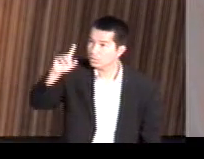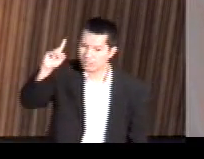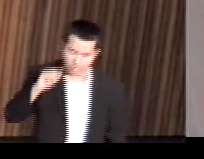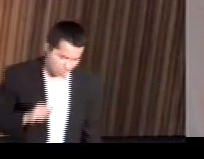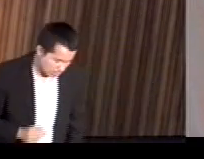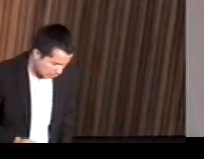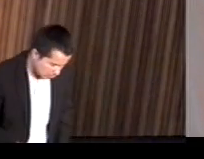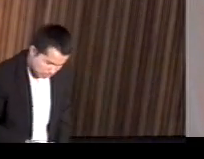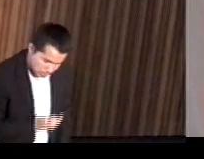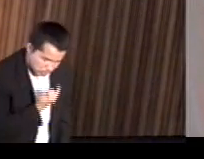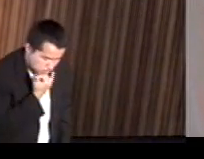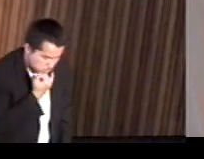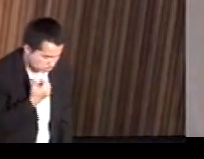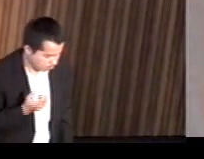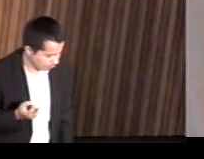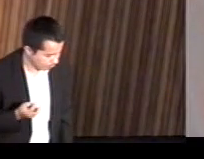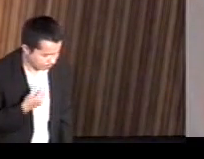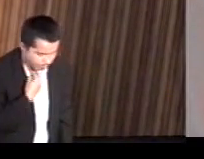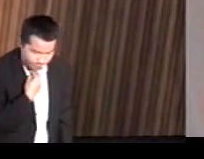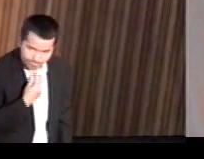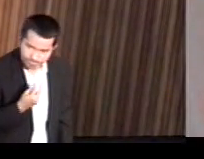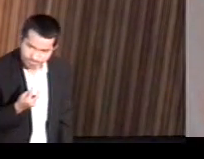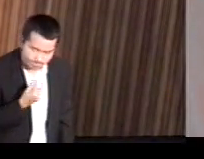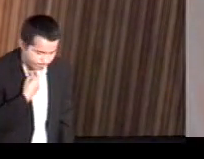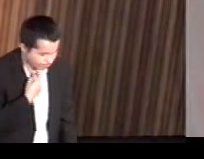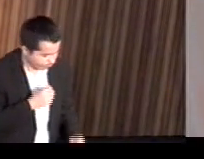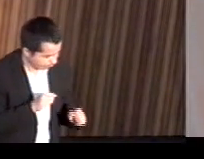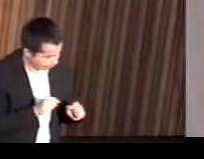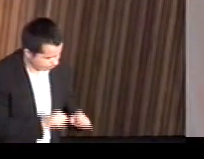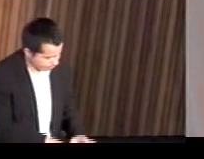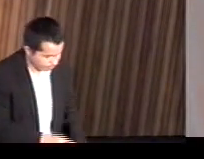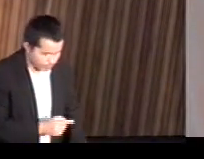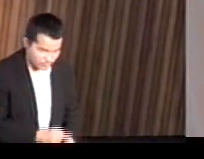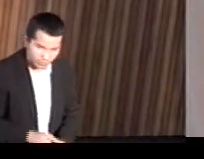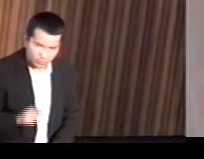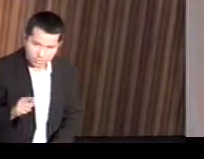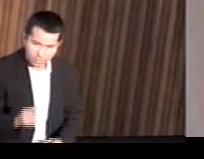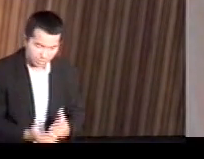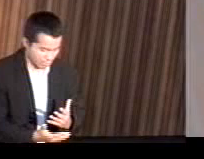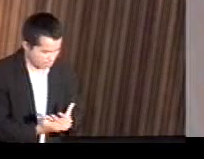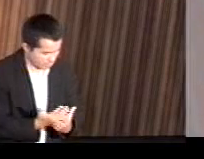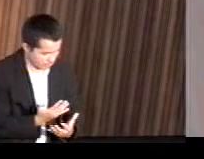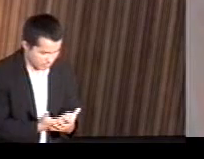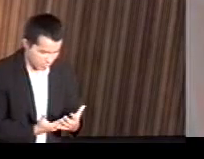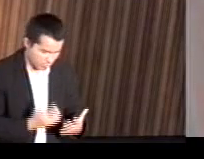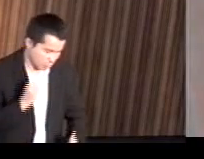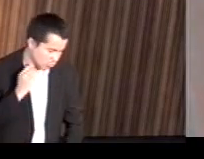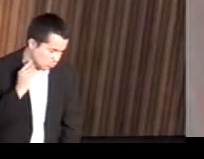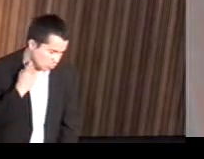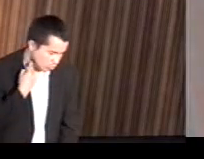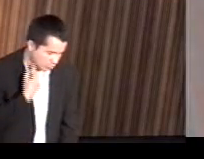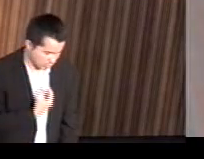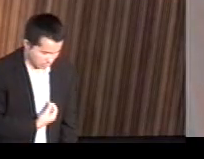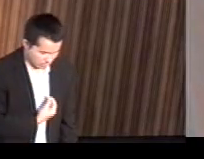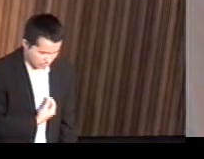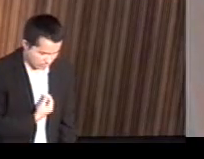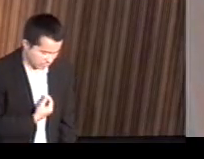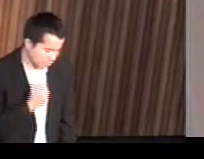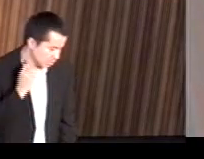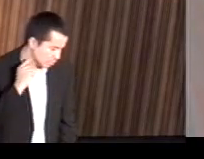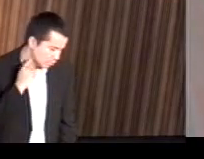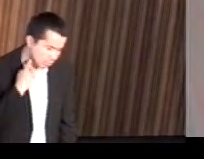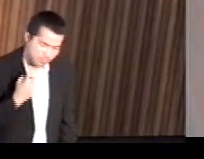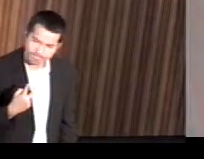abençoar, porque a tua mão está suja, tua vida está suja, tem que